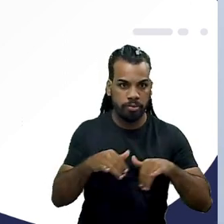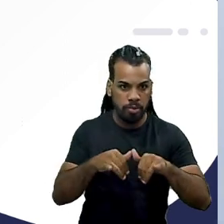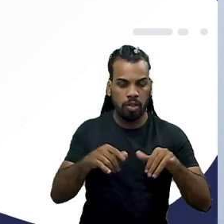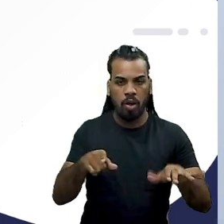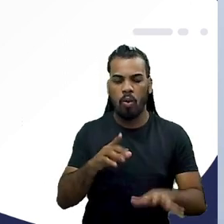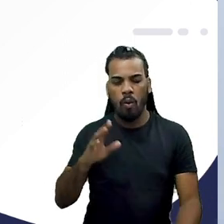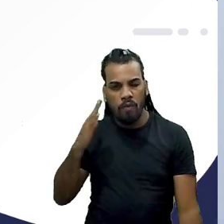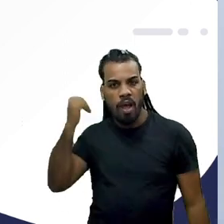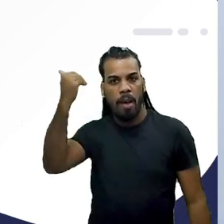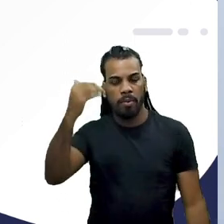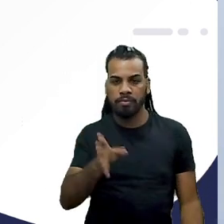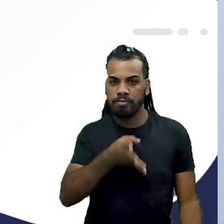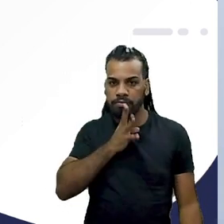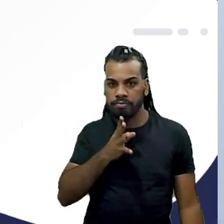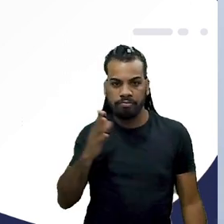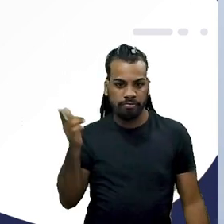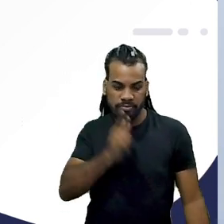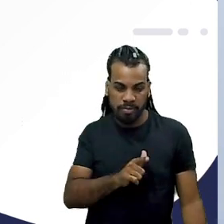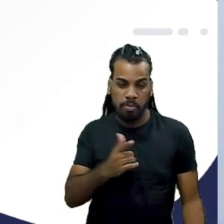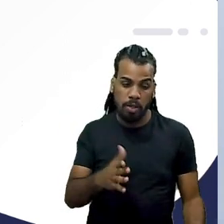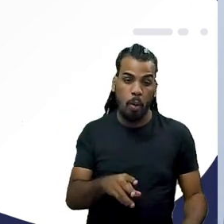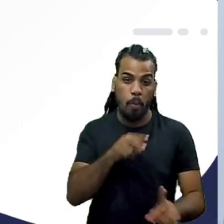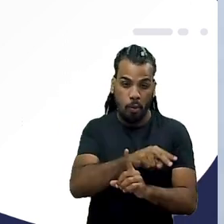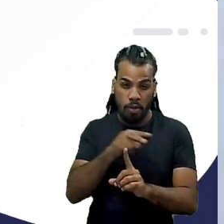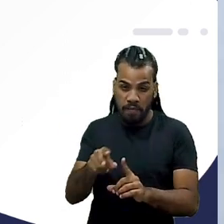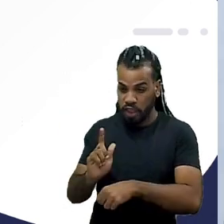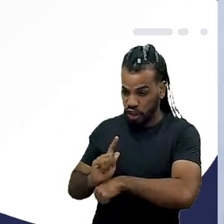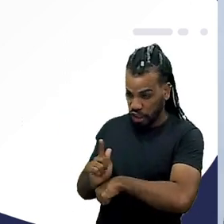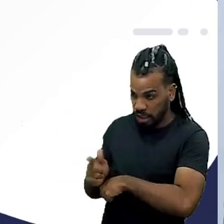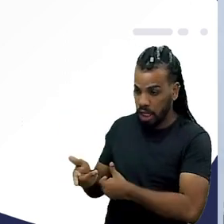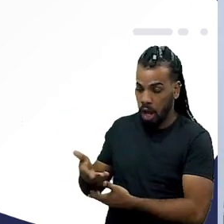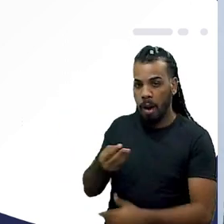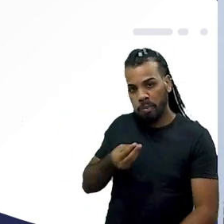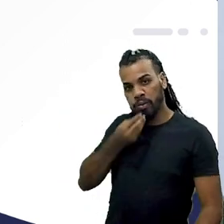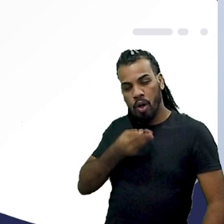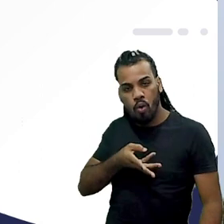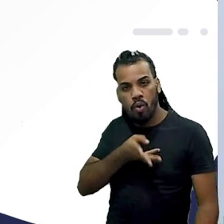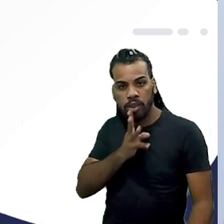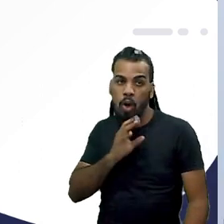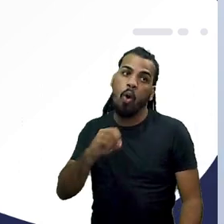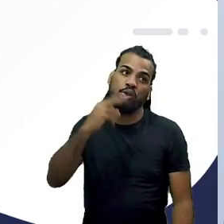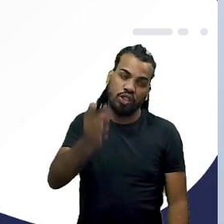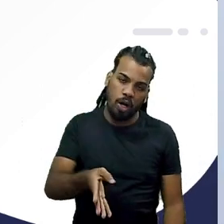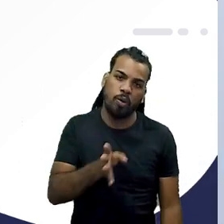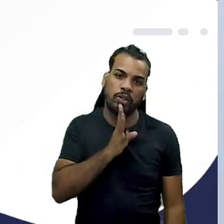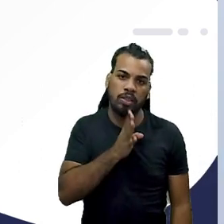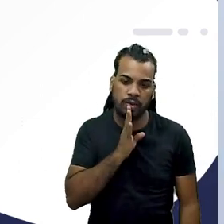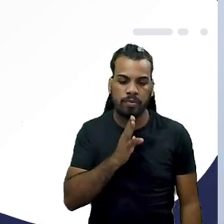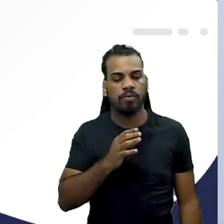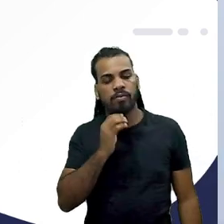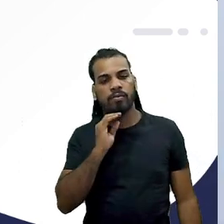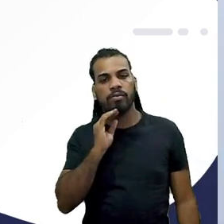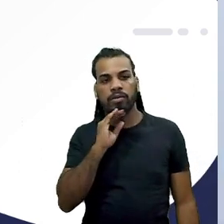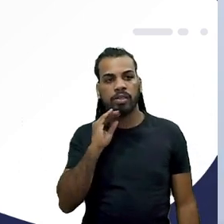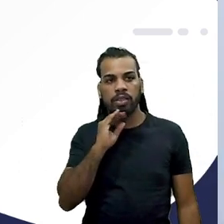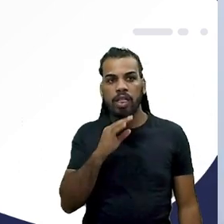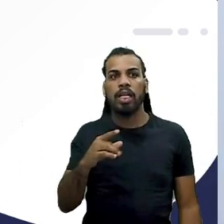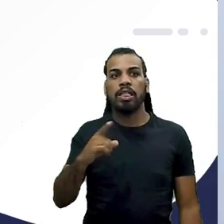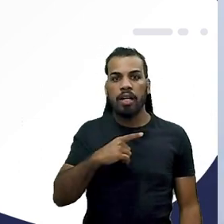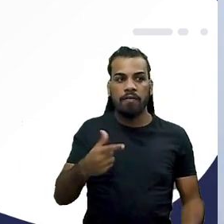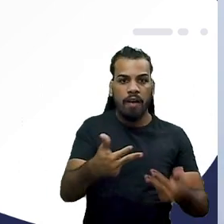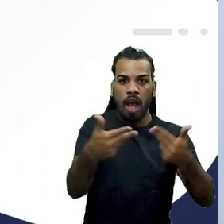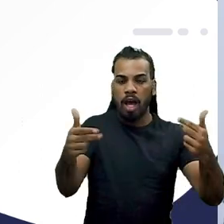conhecido. Agora, do ponto de vista de gestão, vocês terão a oportunidade de conhecer, ou já tiveram a oportunidade de conhecer, de que existem